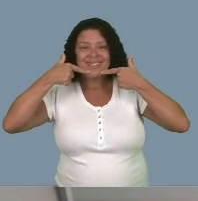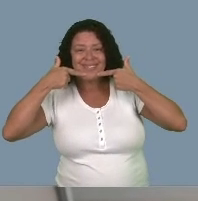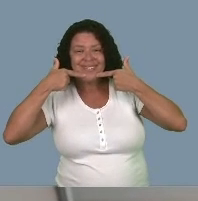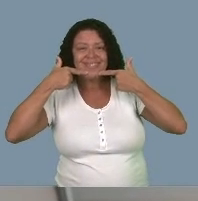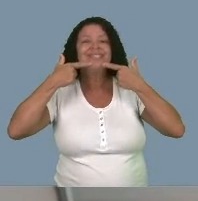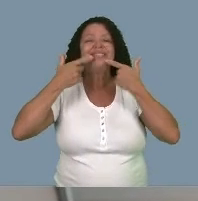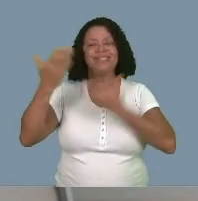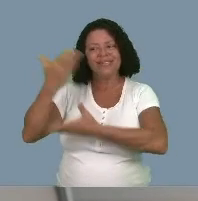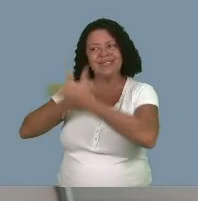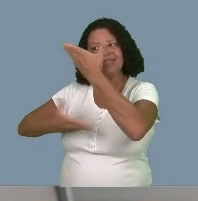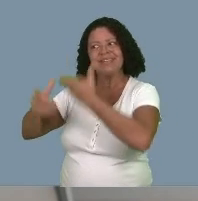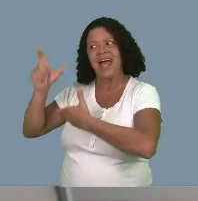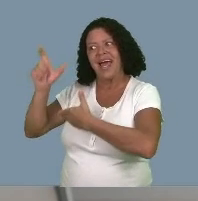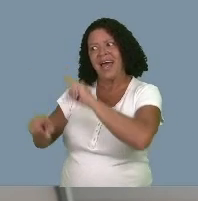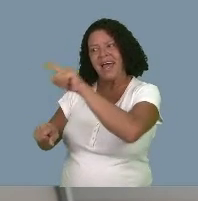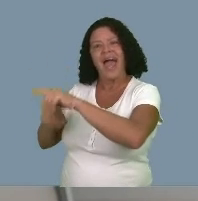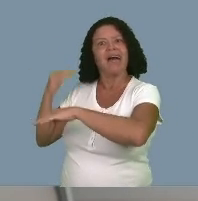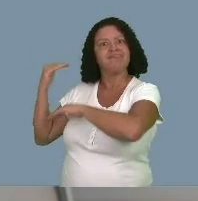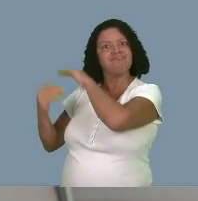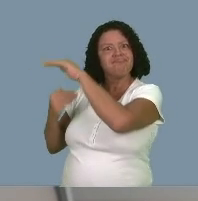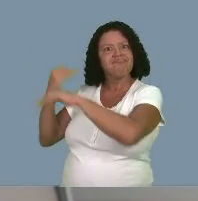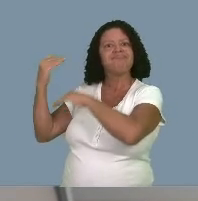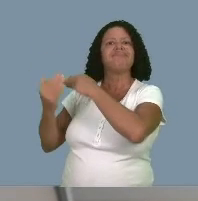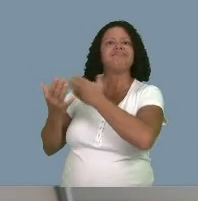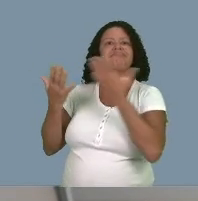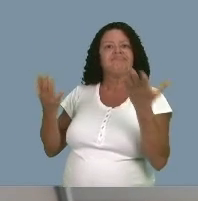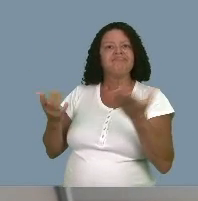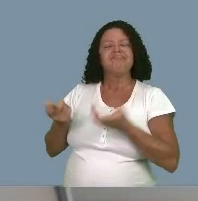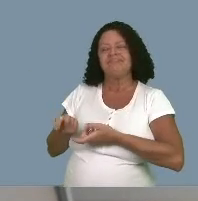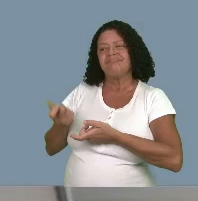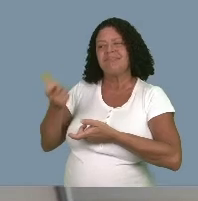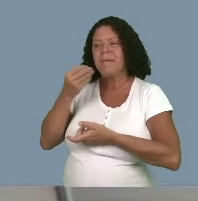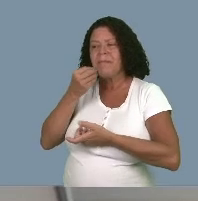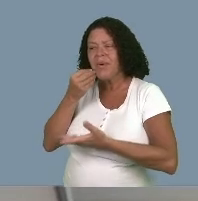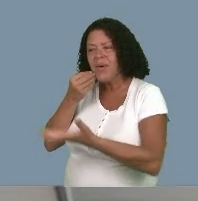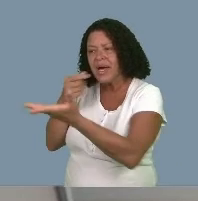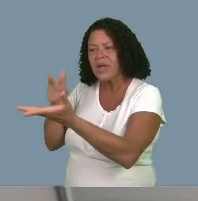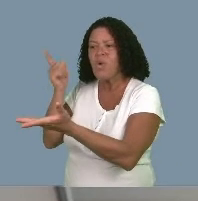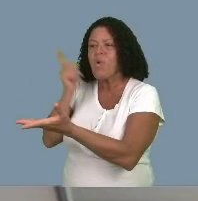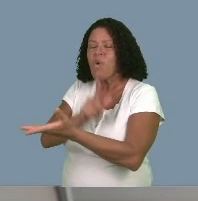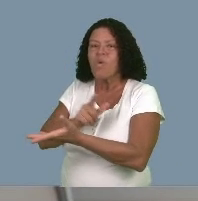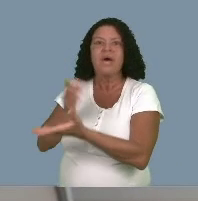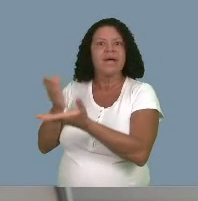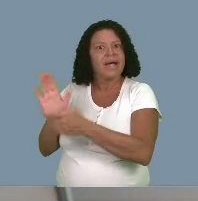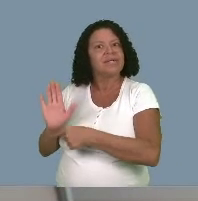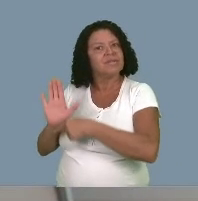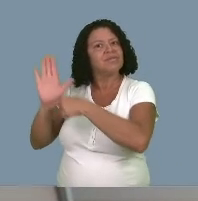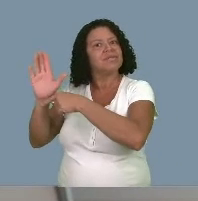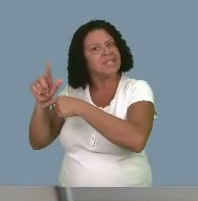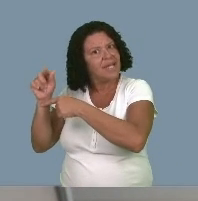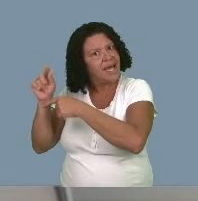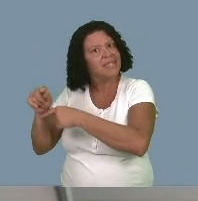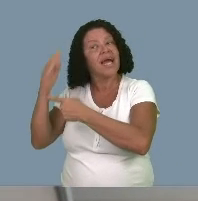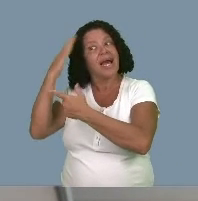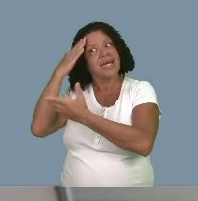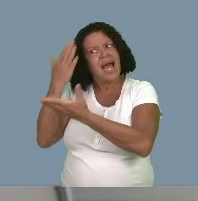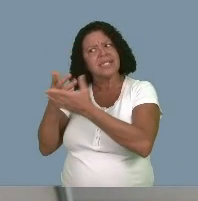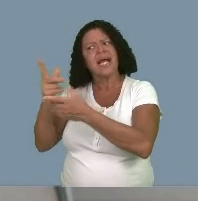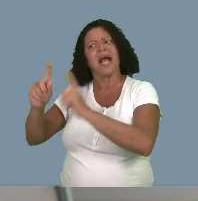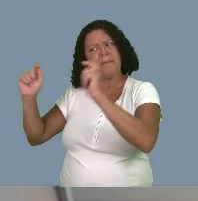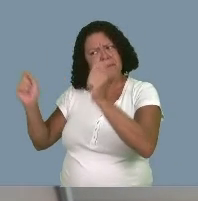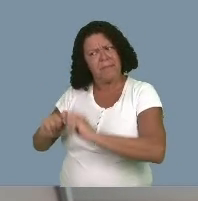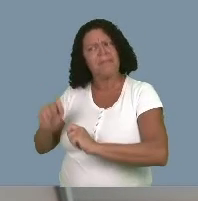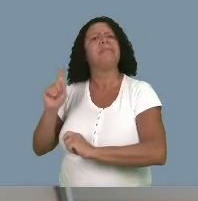próximo progredir, de lhe dar uma oportunidade que ele não conseguiu alcançar, de fazê-lo acreditar que ele é